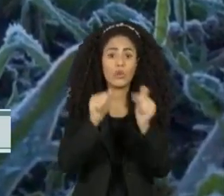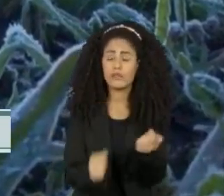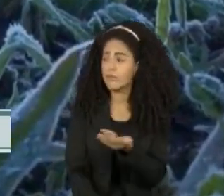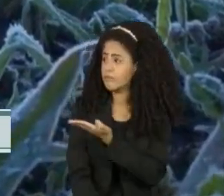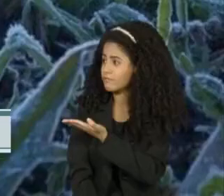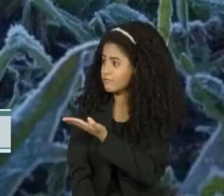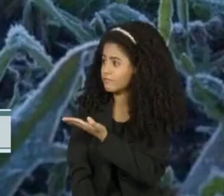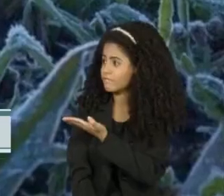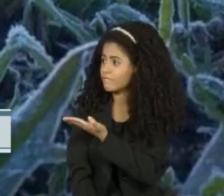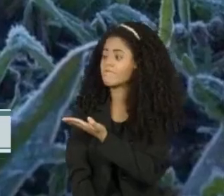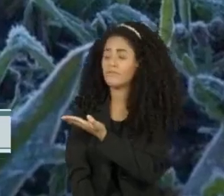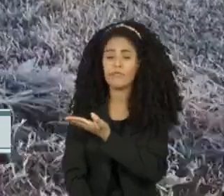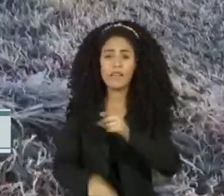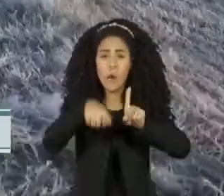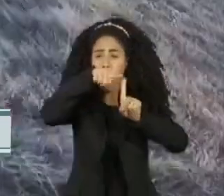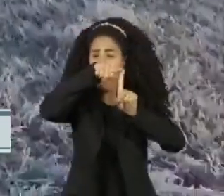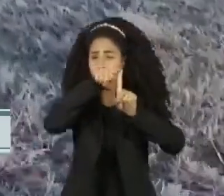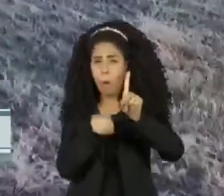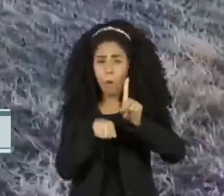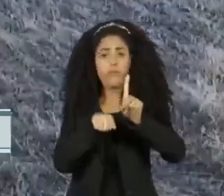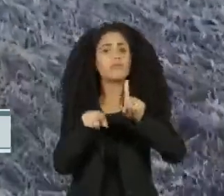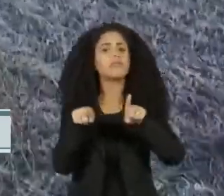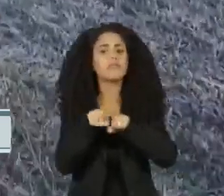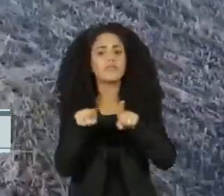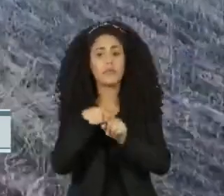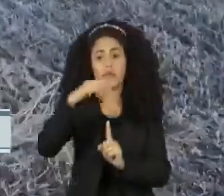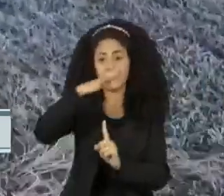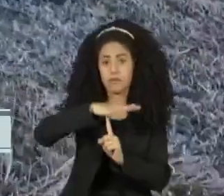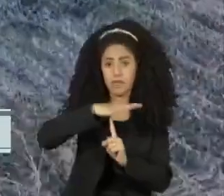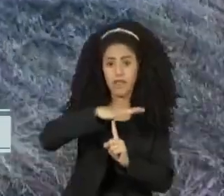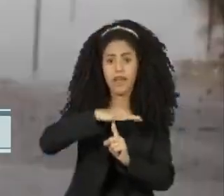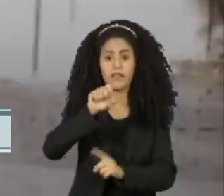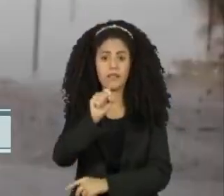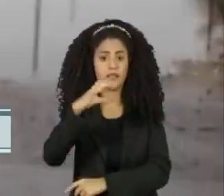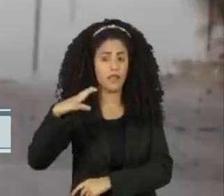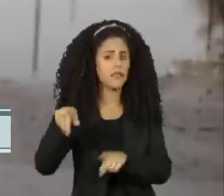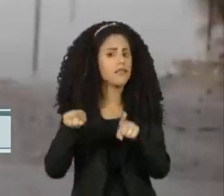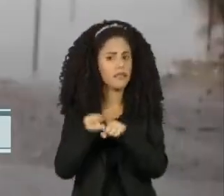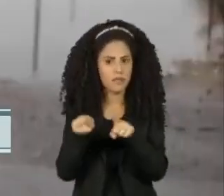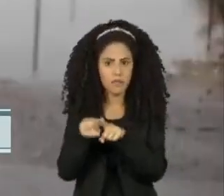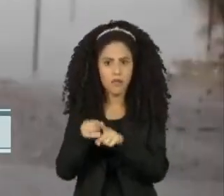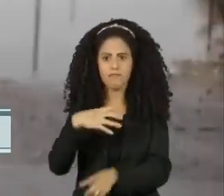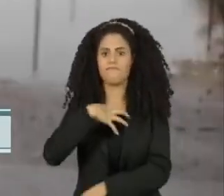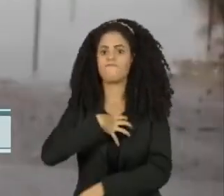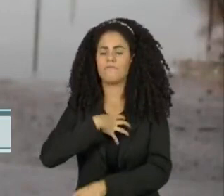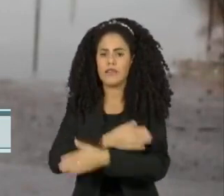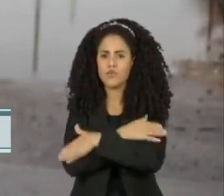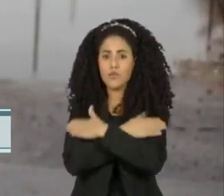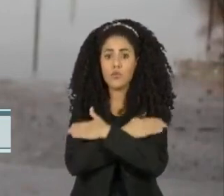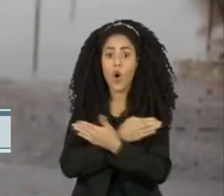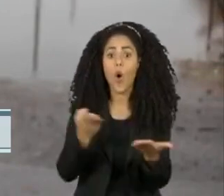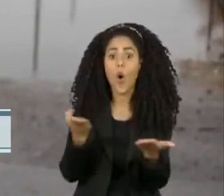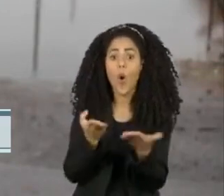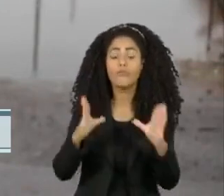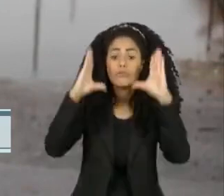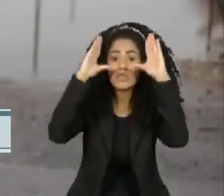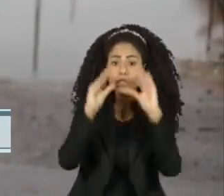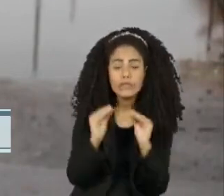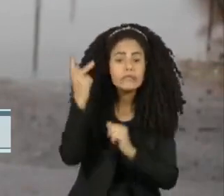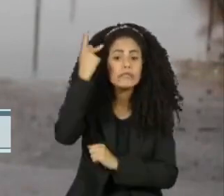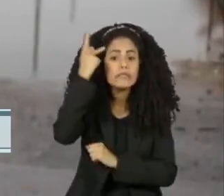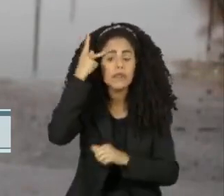podem registrar o fenômeno o frio também atinge o Paraná e Santa Catarina e hoje à noite à frente fria chega a São Paulo